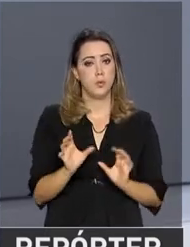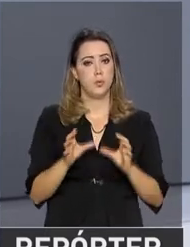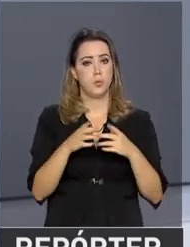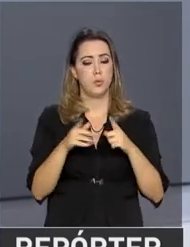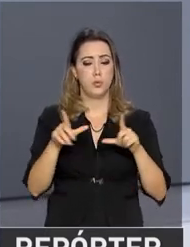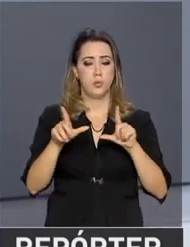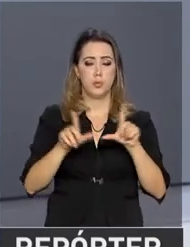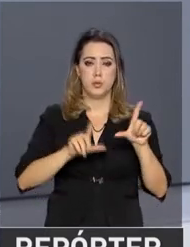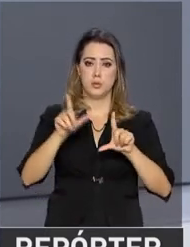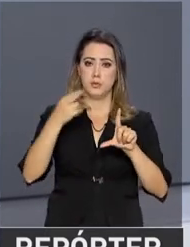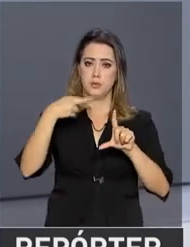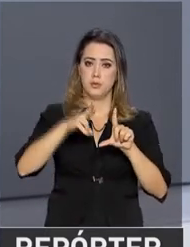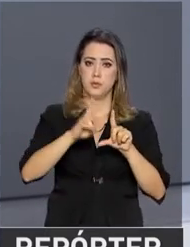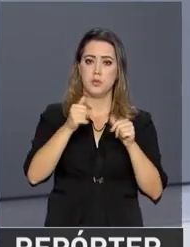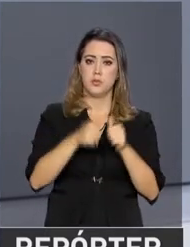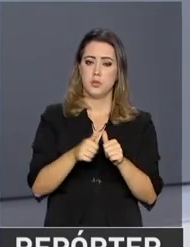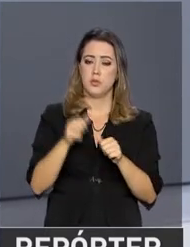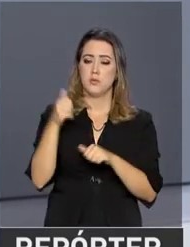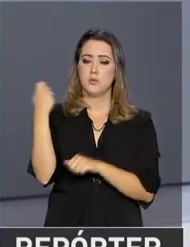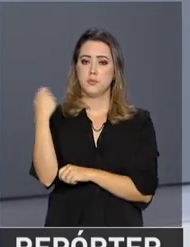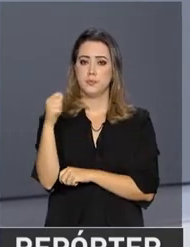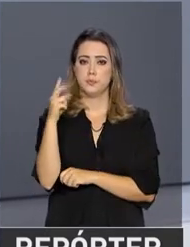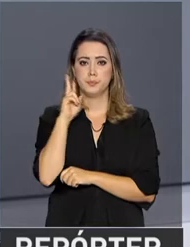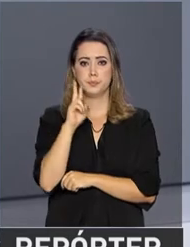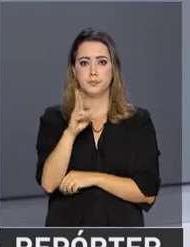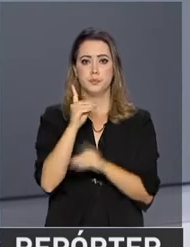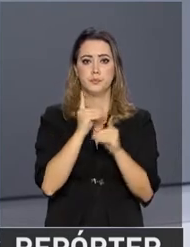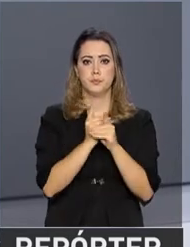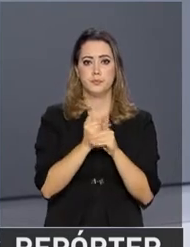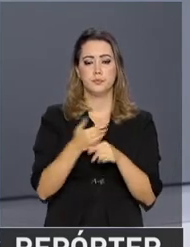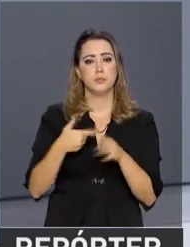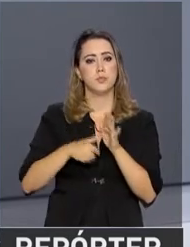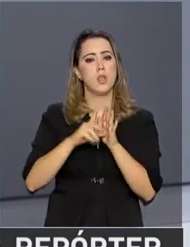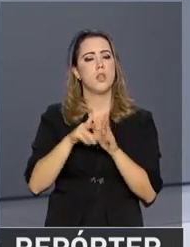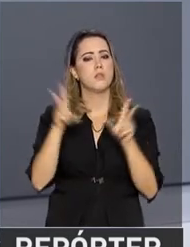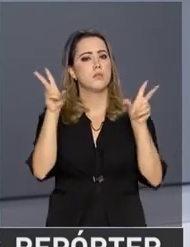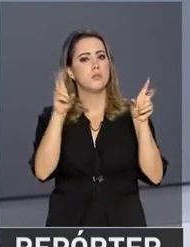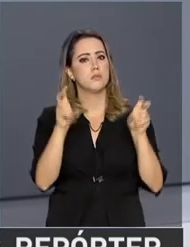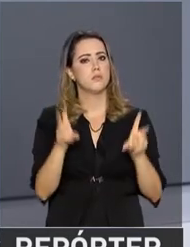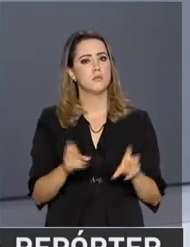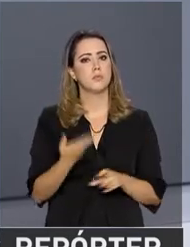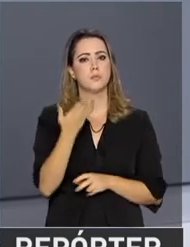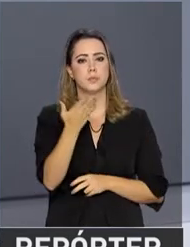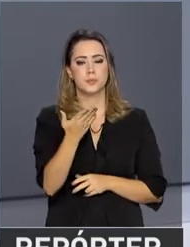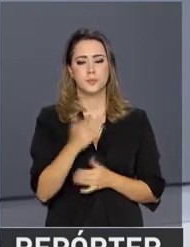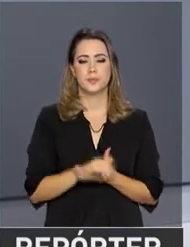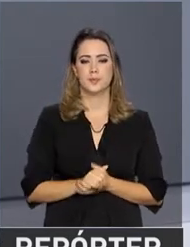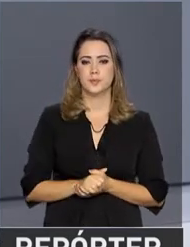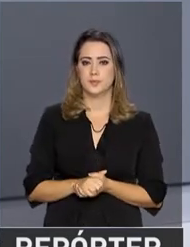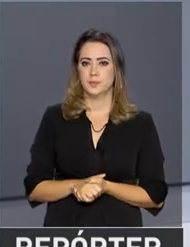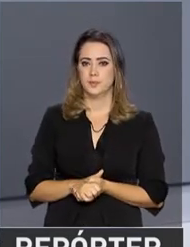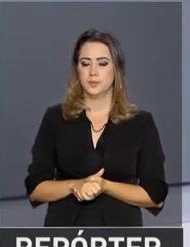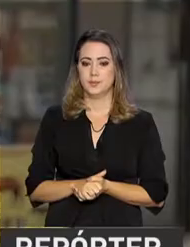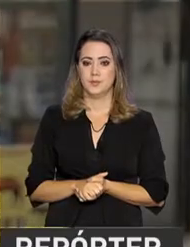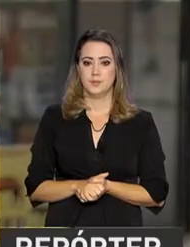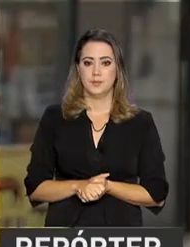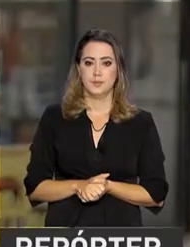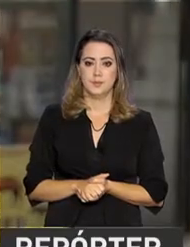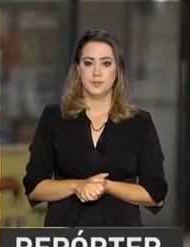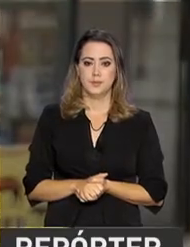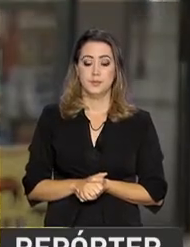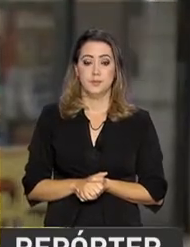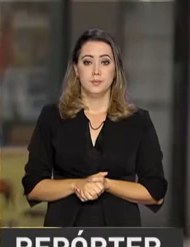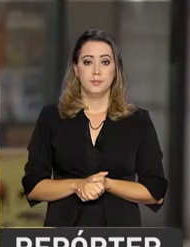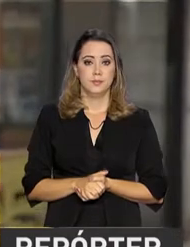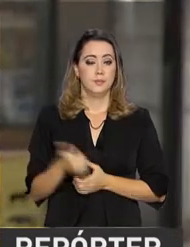da TV NBR já está na Argentina para acompanhar o encontro e antecipa os principais temas de debate.